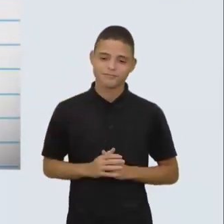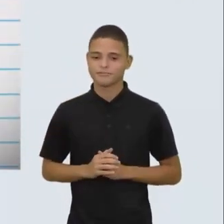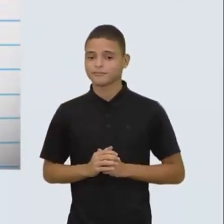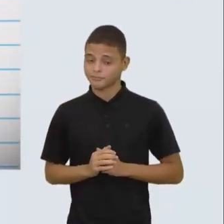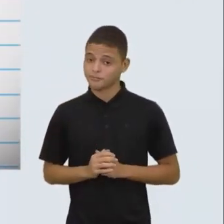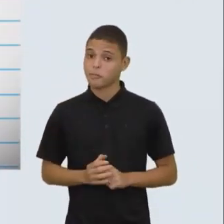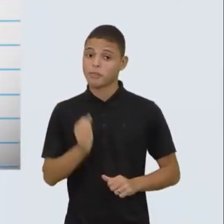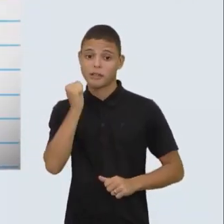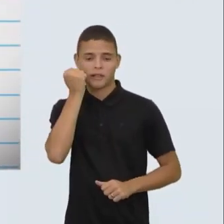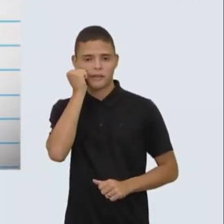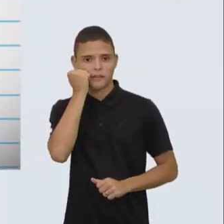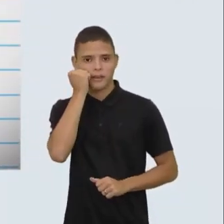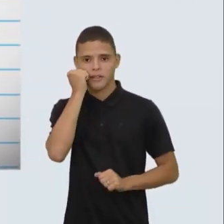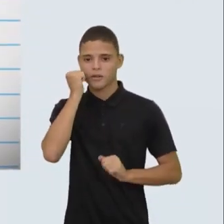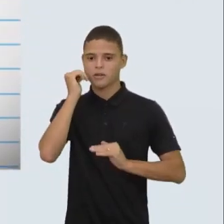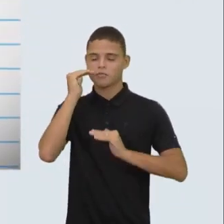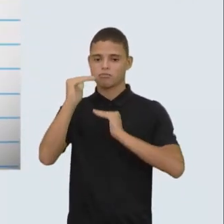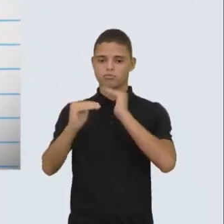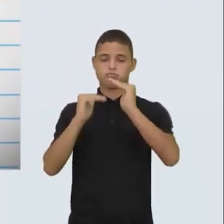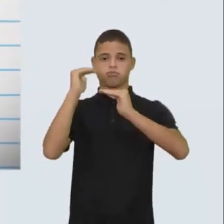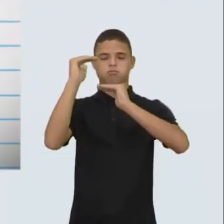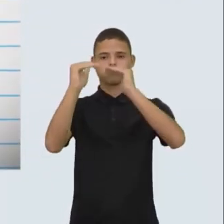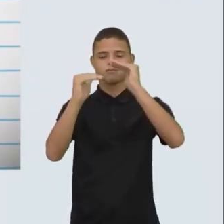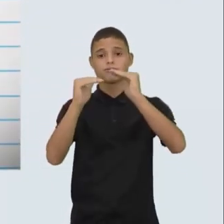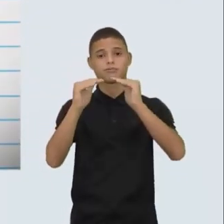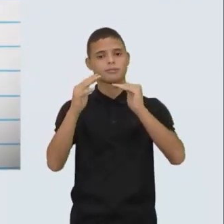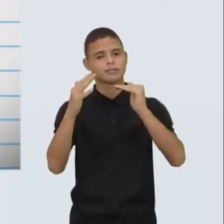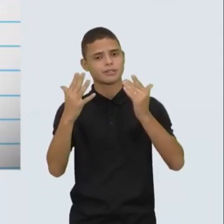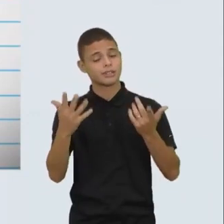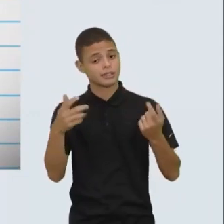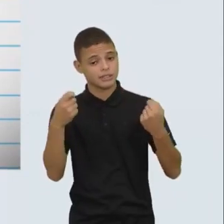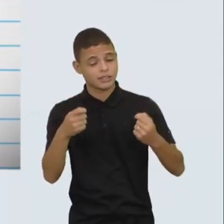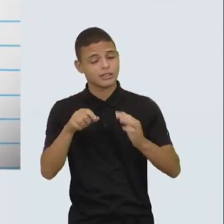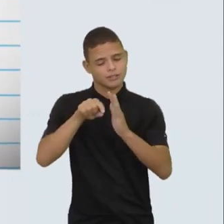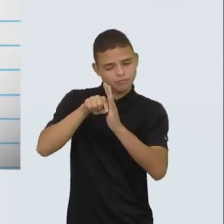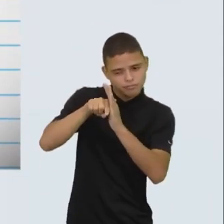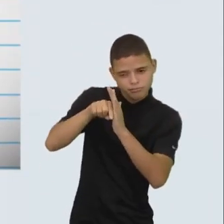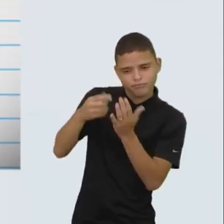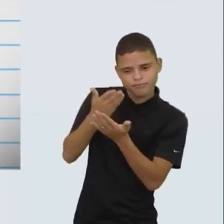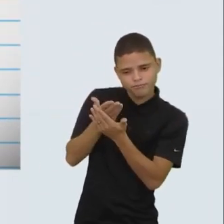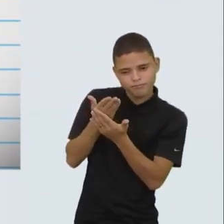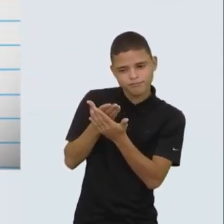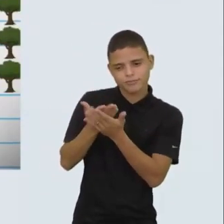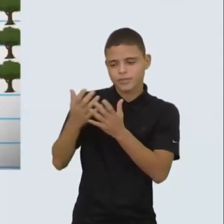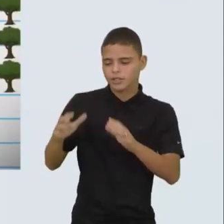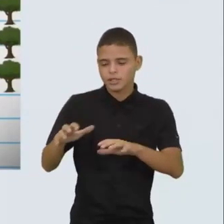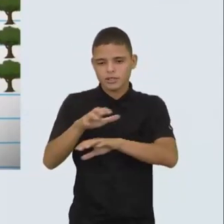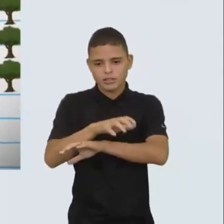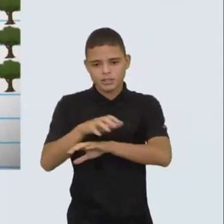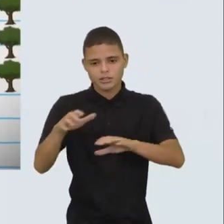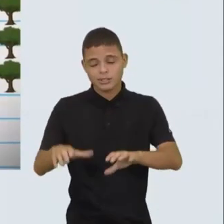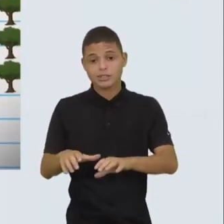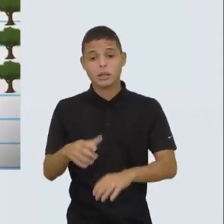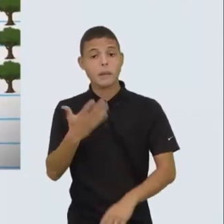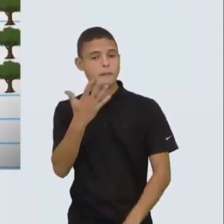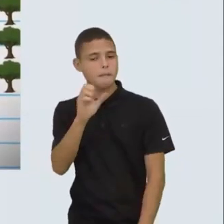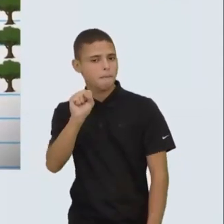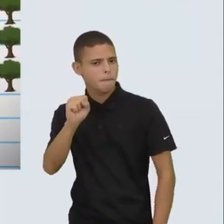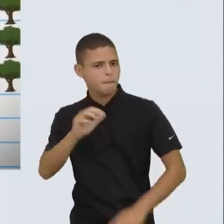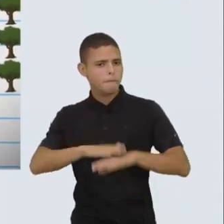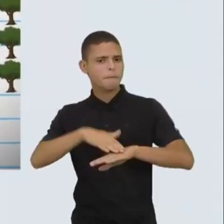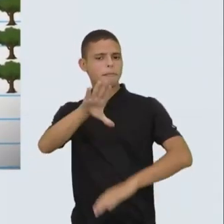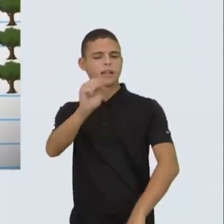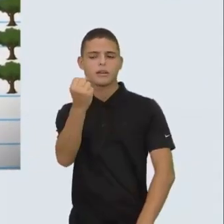tenha avançado bastante ao longo de nossa história, resta muito a ser explorado em termos de biodiversidade. Das mais de 80 mil